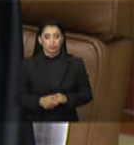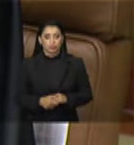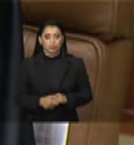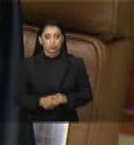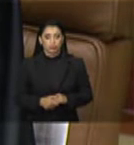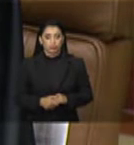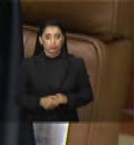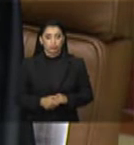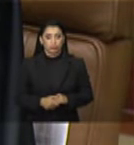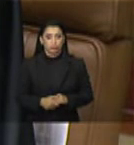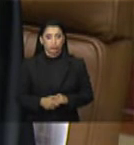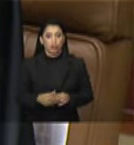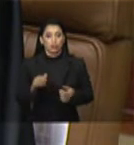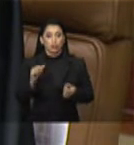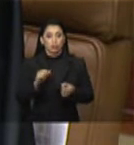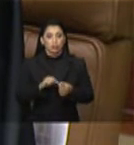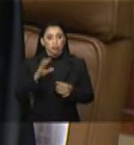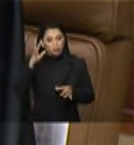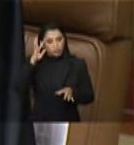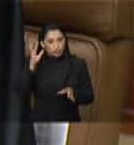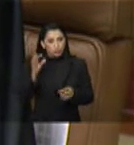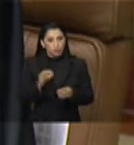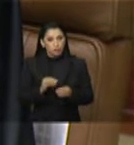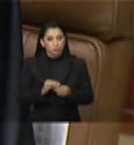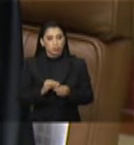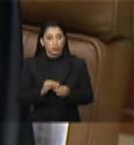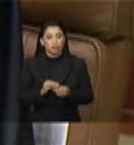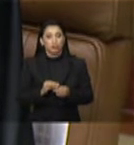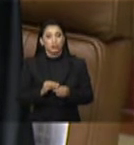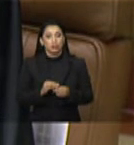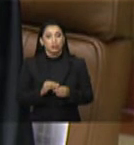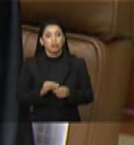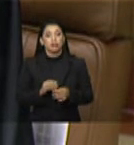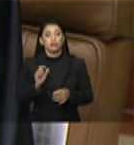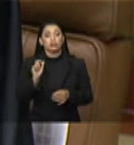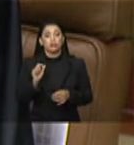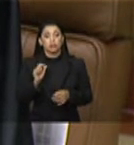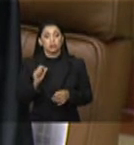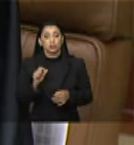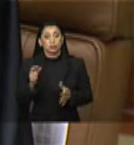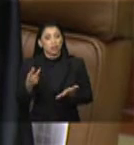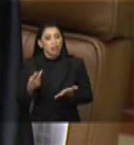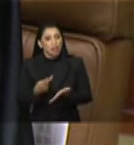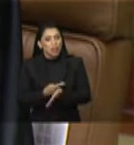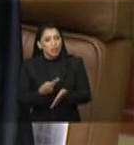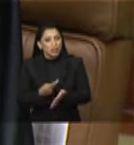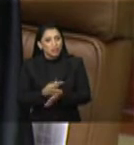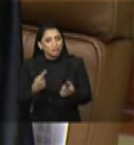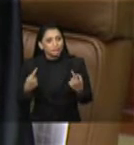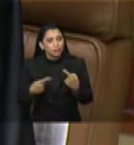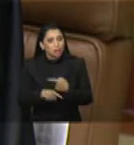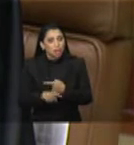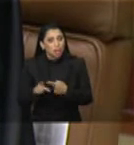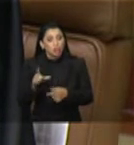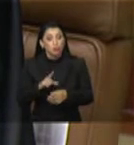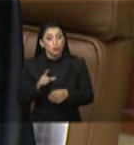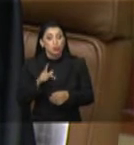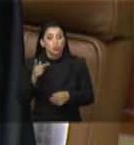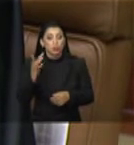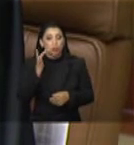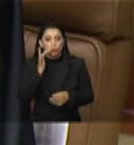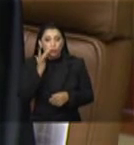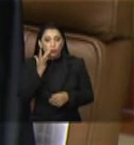foram compreendidos de maneira equivocada uma vez que na decisão atacada repultou-se o ouro